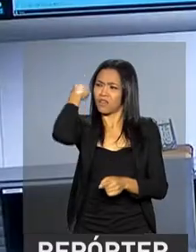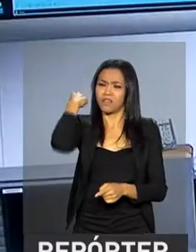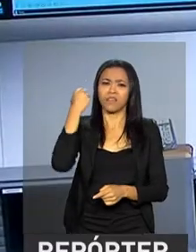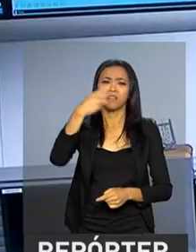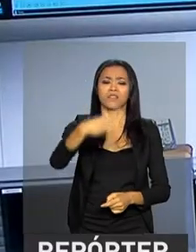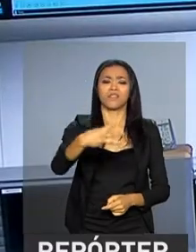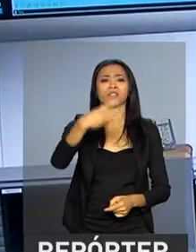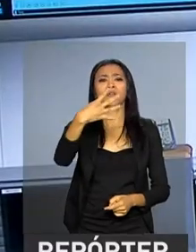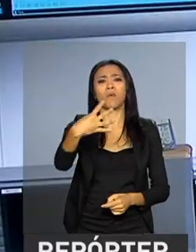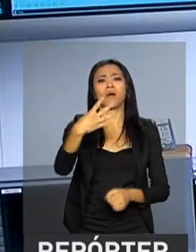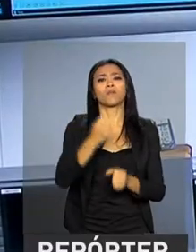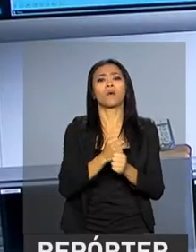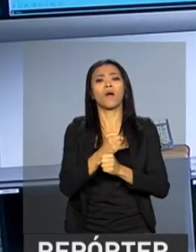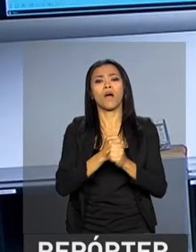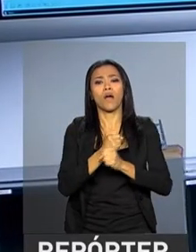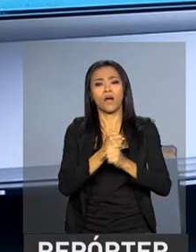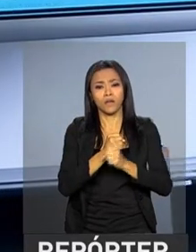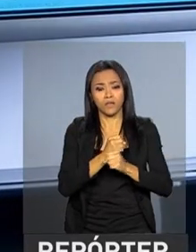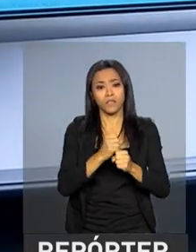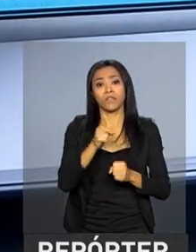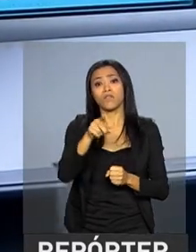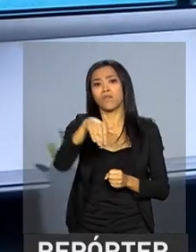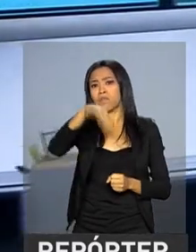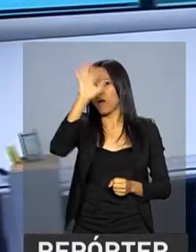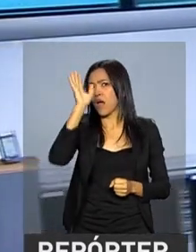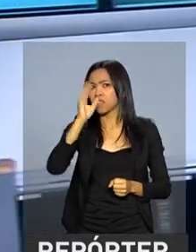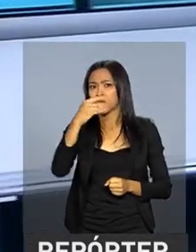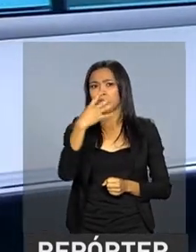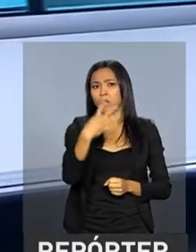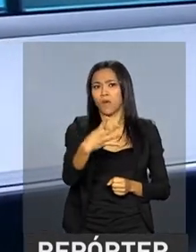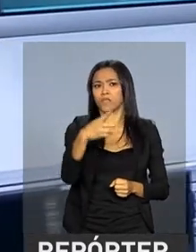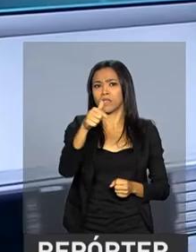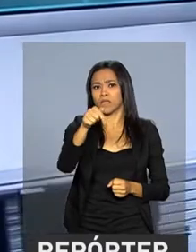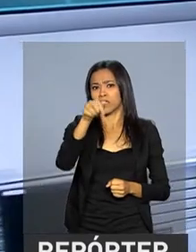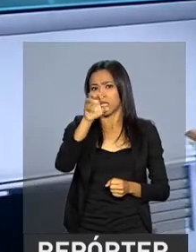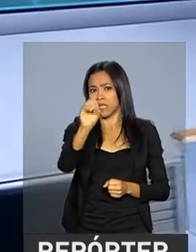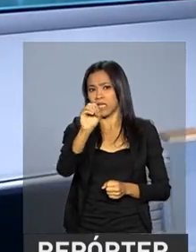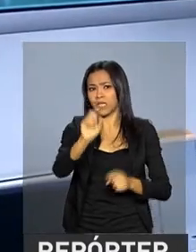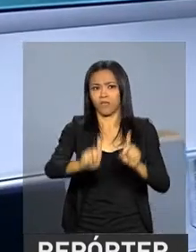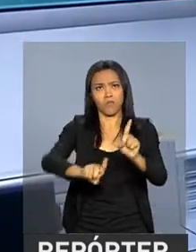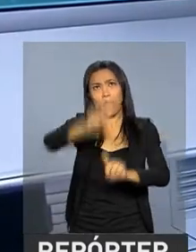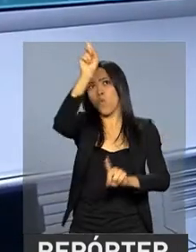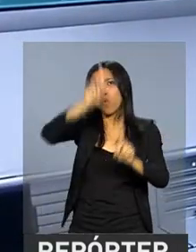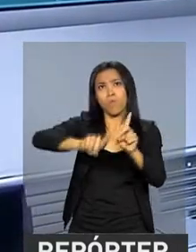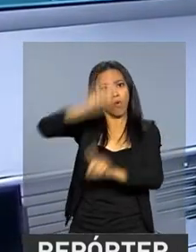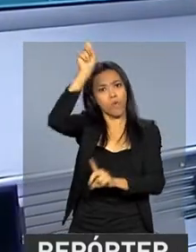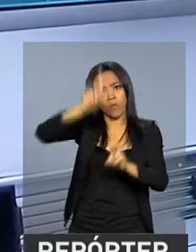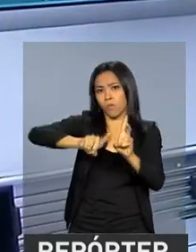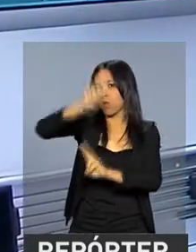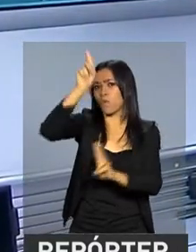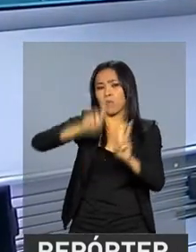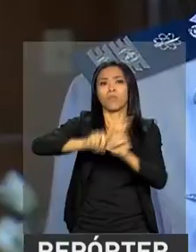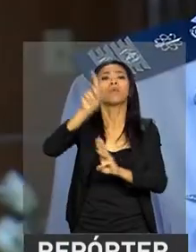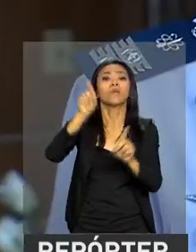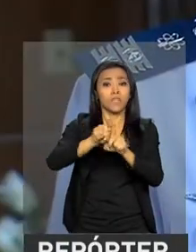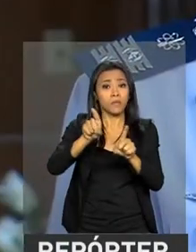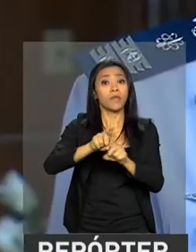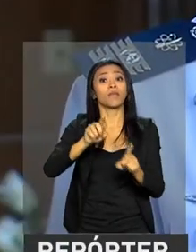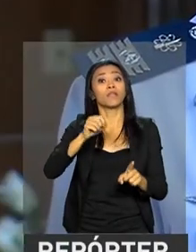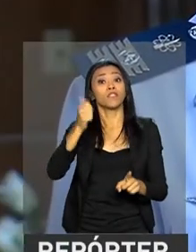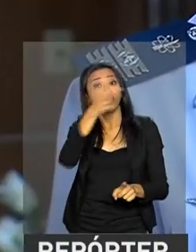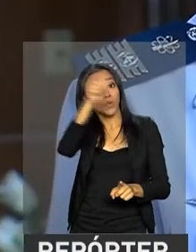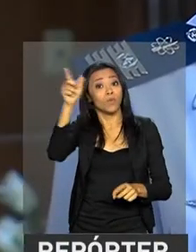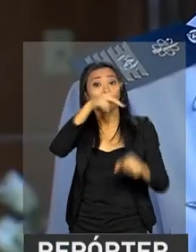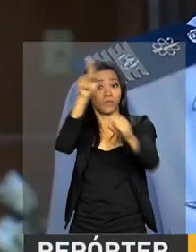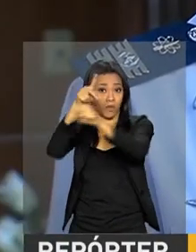anos, foram lançados no centro mais de 470 veículos espaciais, nacionais e estrangeiros. Basicamente,